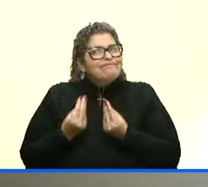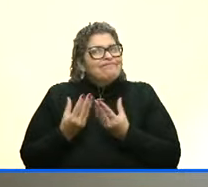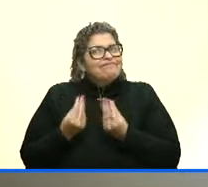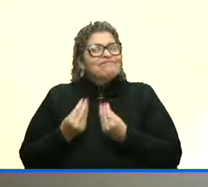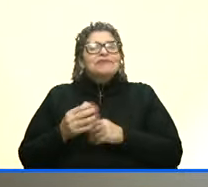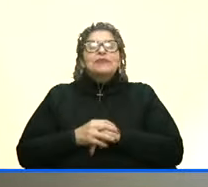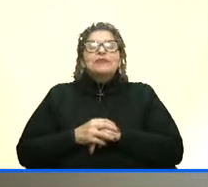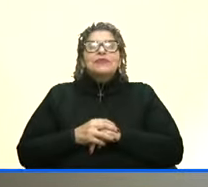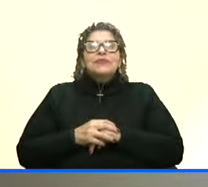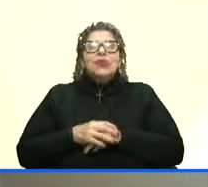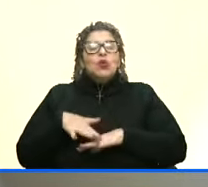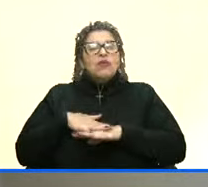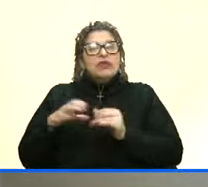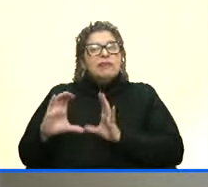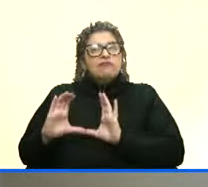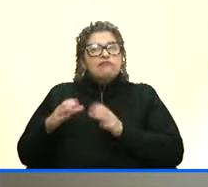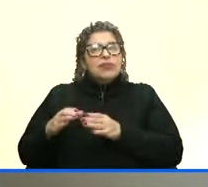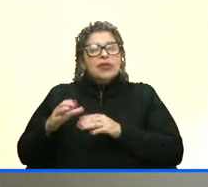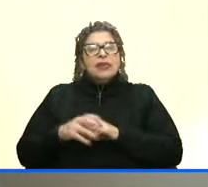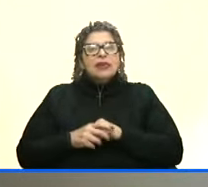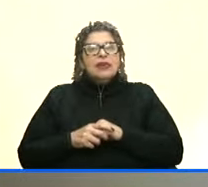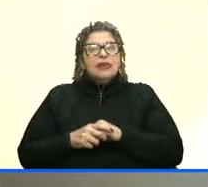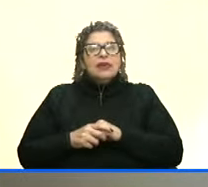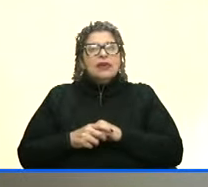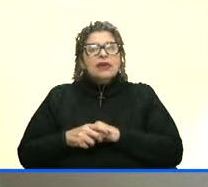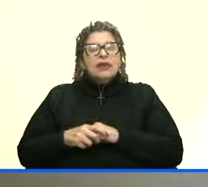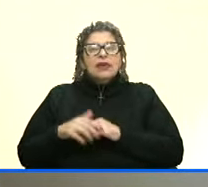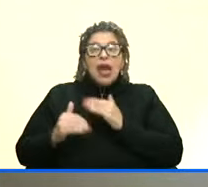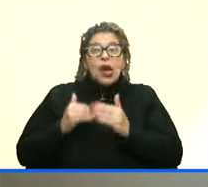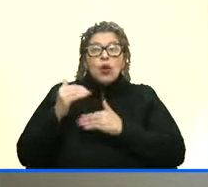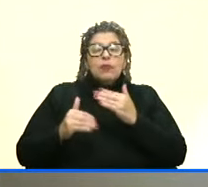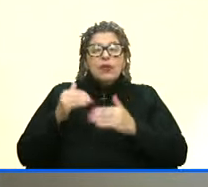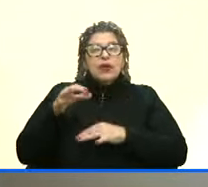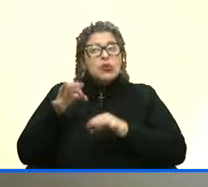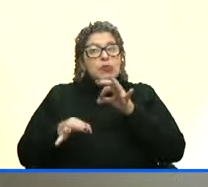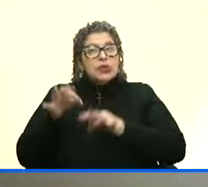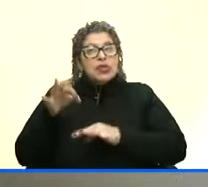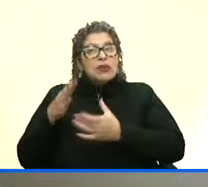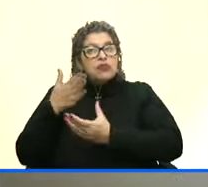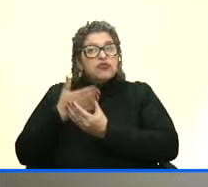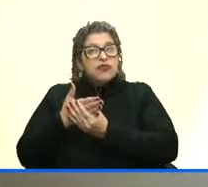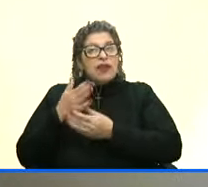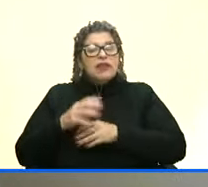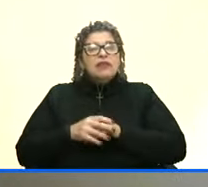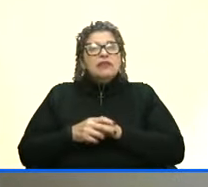eu conversei com a colega que acompanha os processos judiciais.